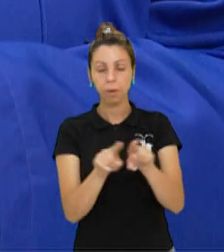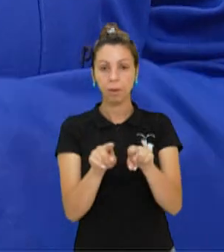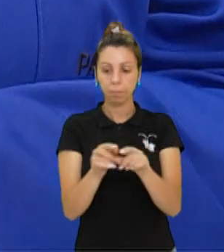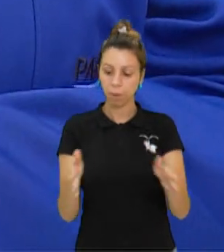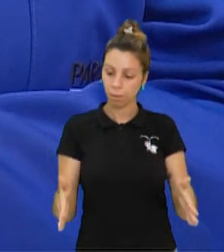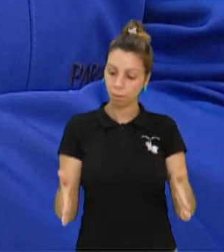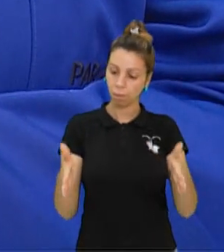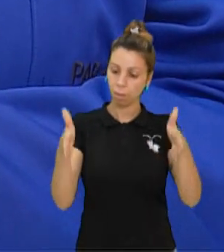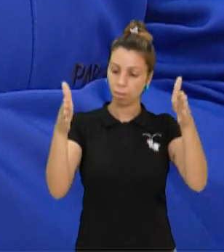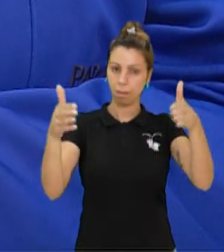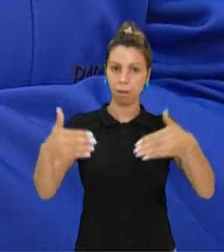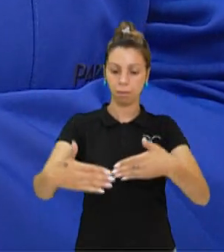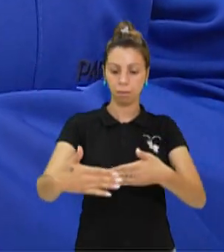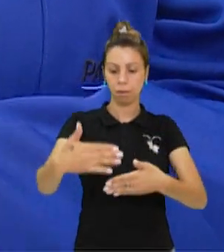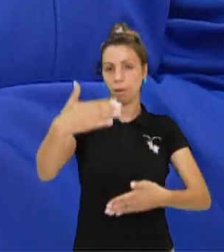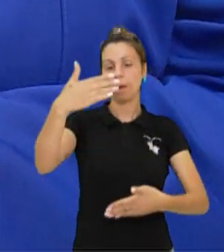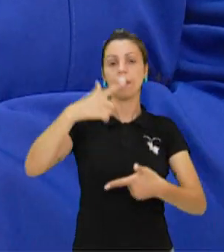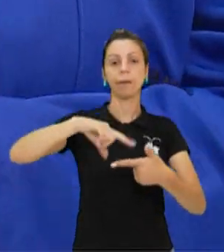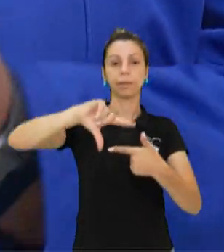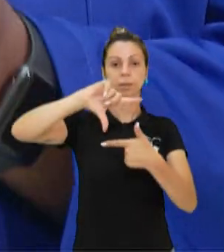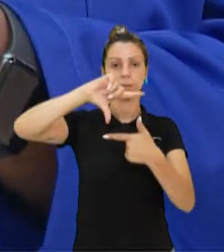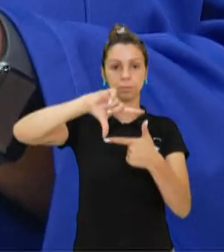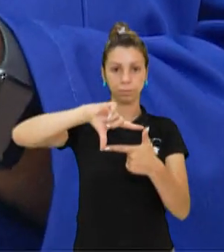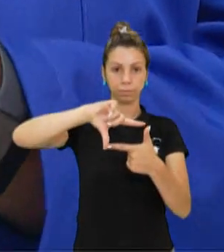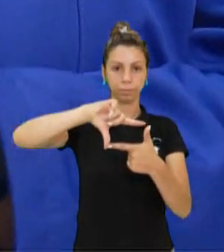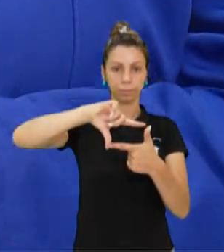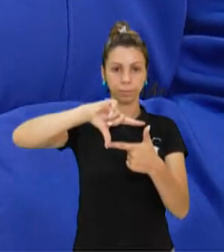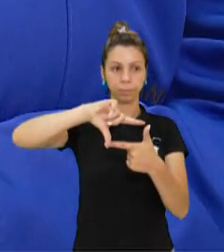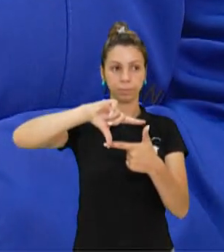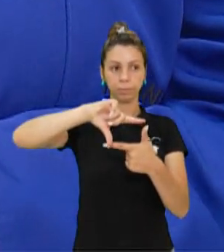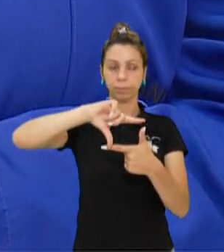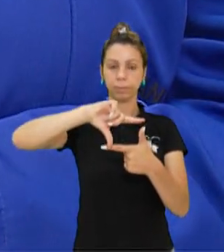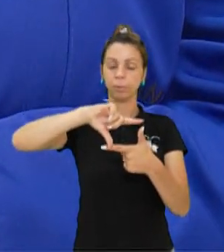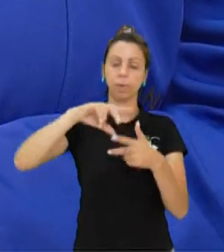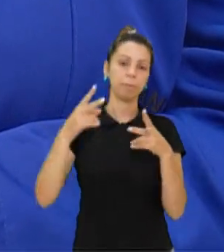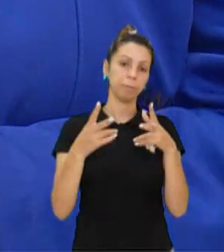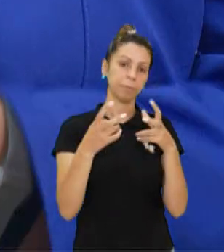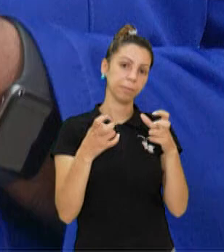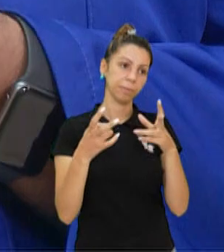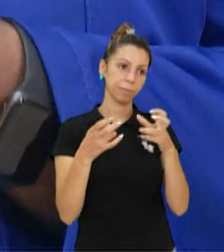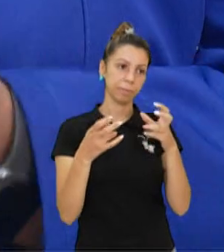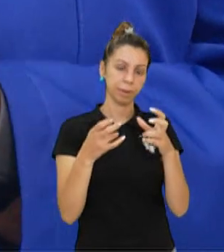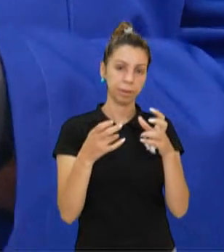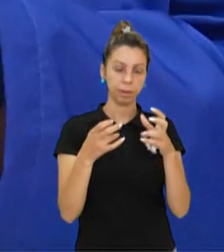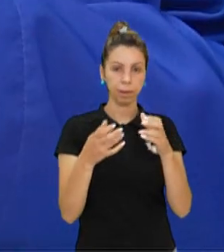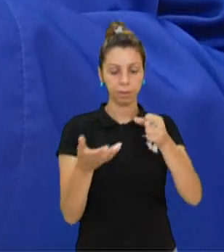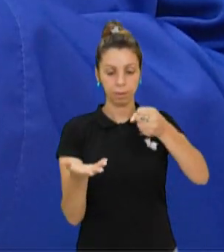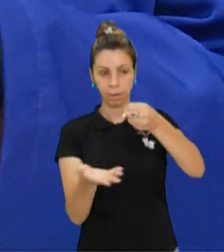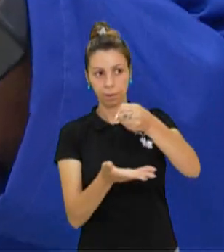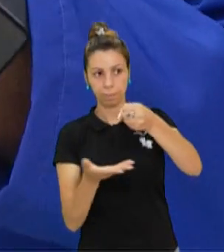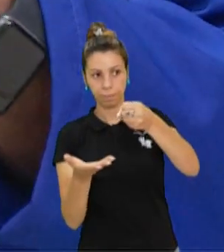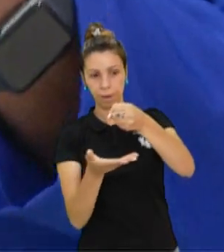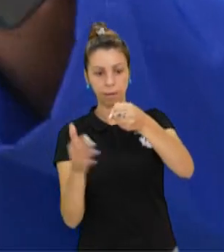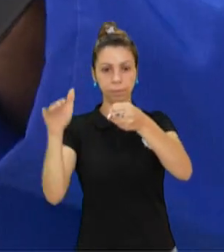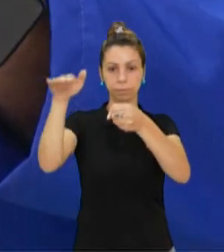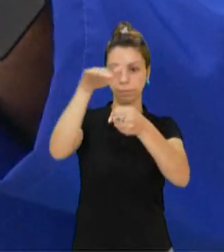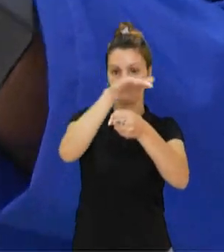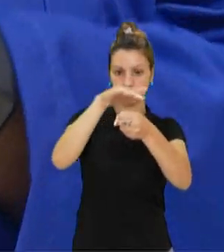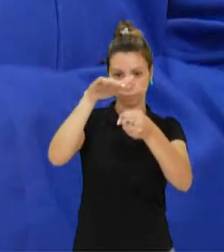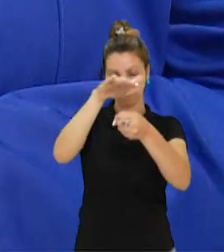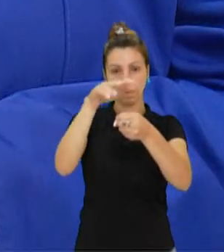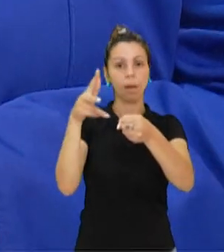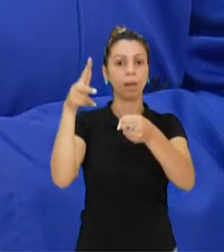retangulares, né? No nosso caso aqui, são retangulares. Então, percebe que essa face congruente a essa face